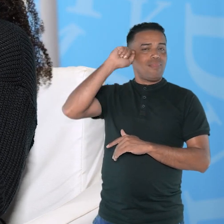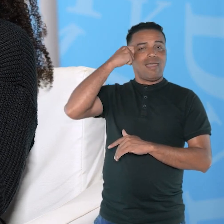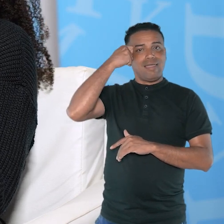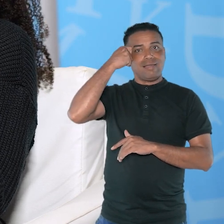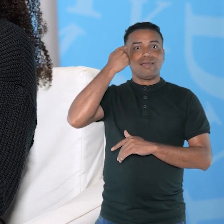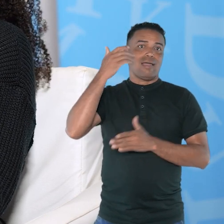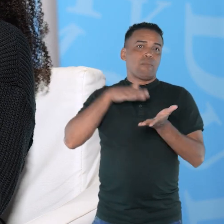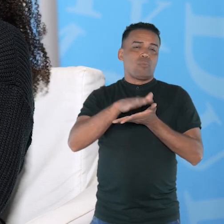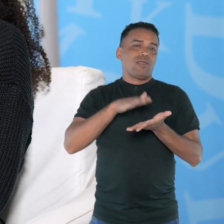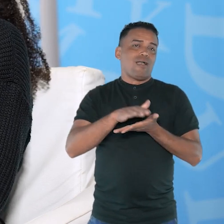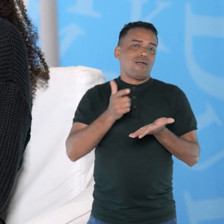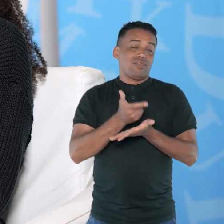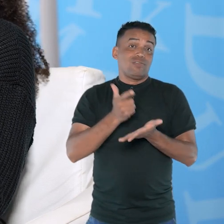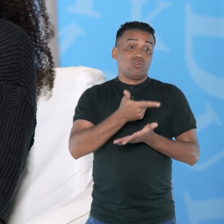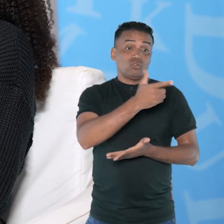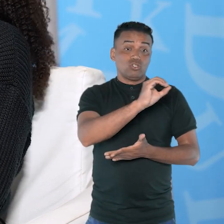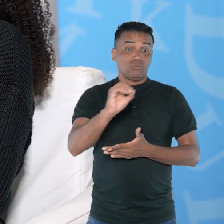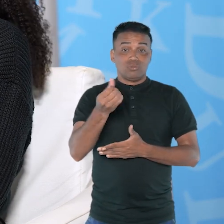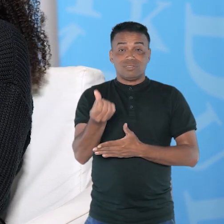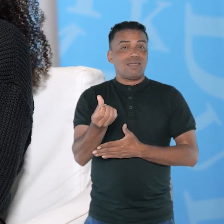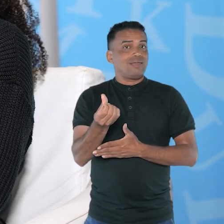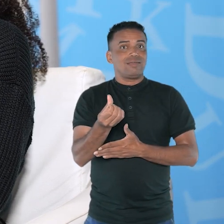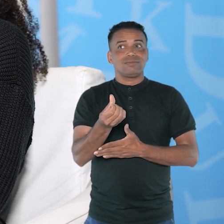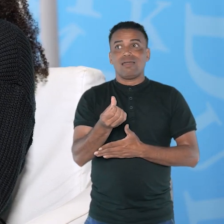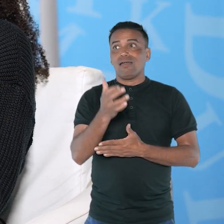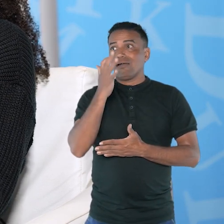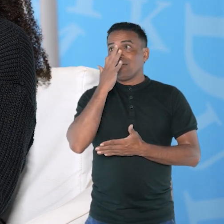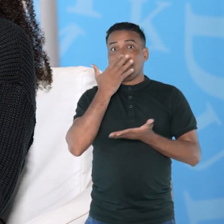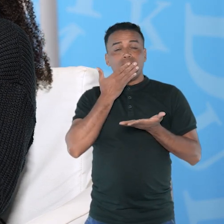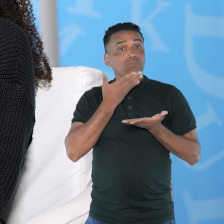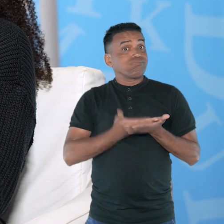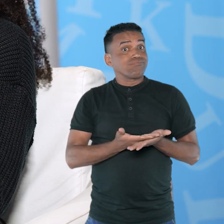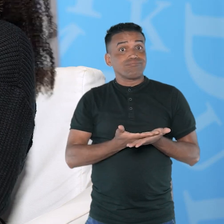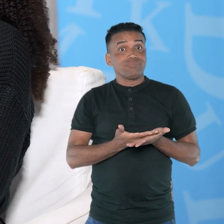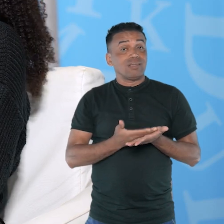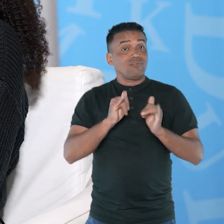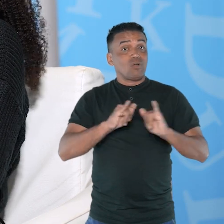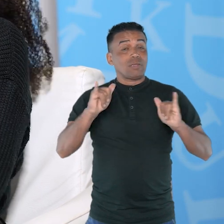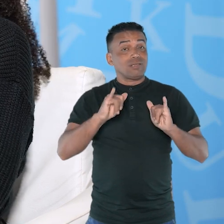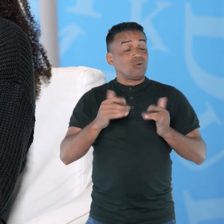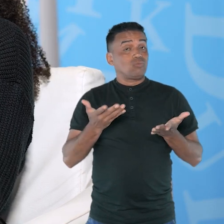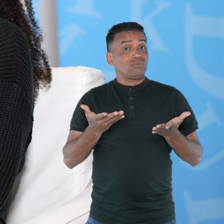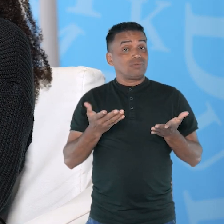em 2006. É muito chocante esse dado. Então, assim, que país é esse de